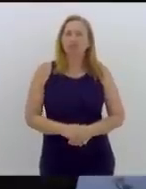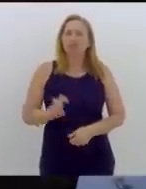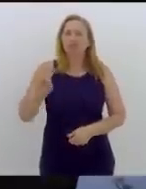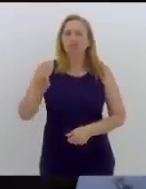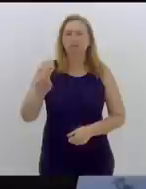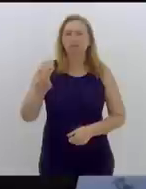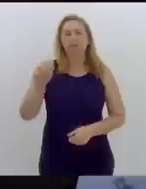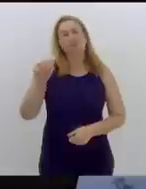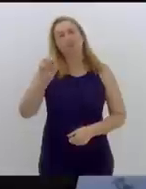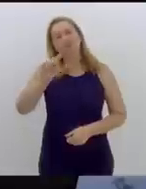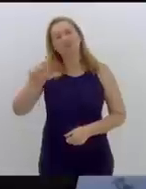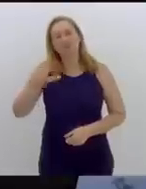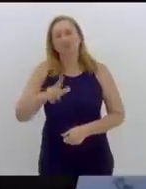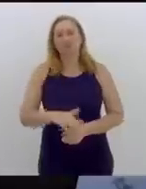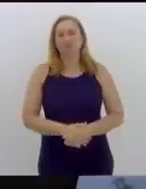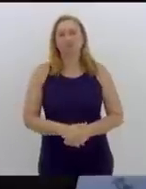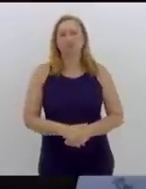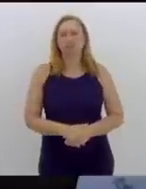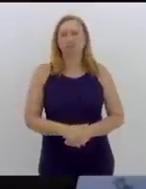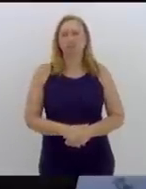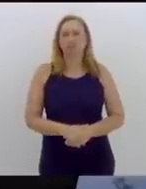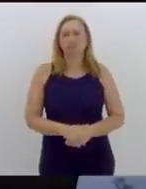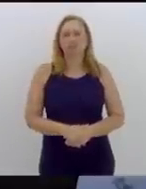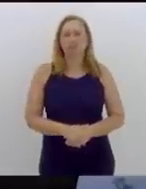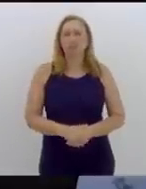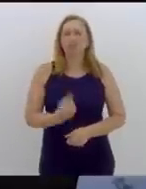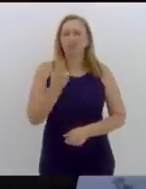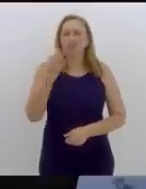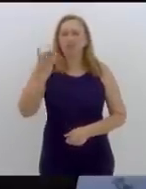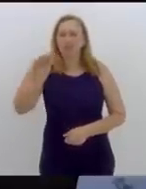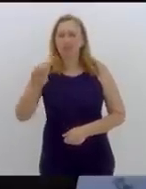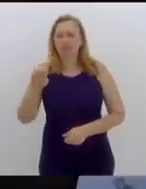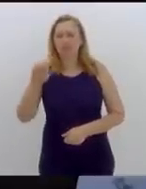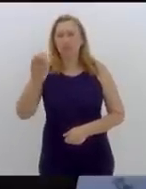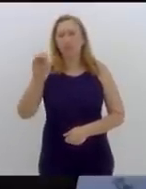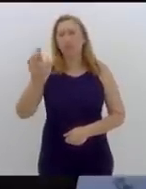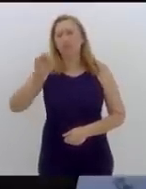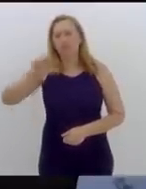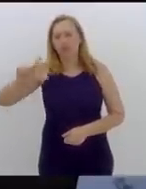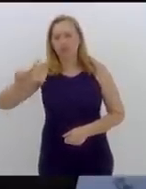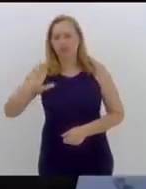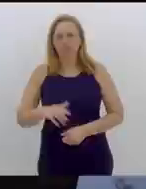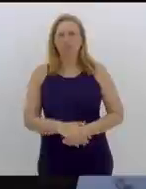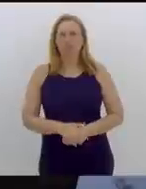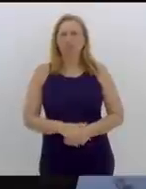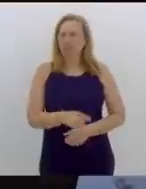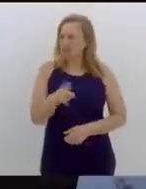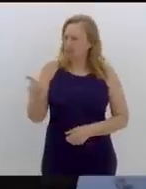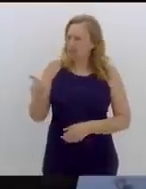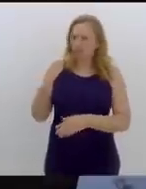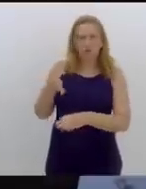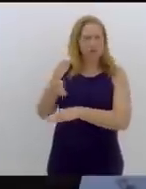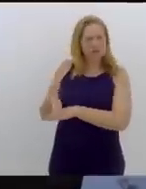oficiais inclusive um Tenente Coronel foi porque eles não entraram no esquema